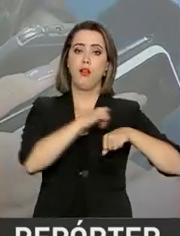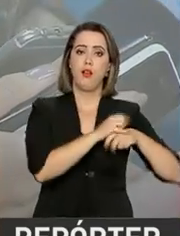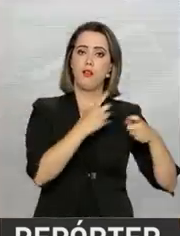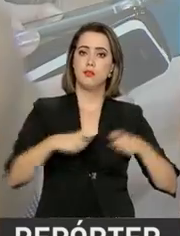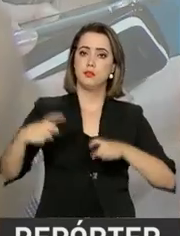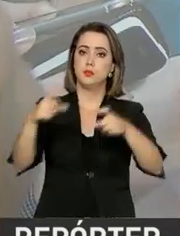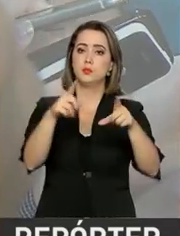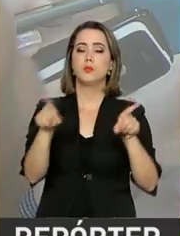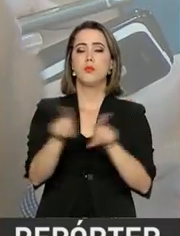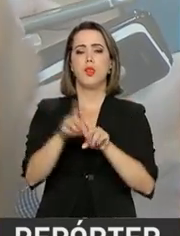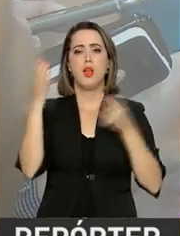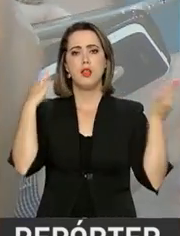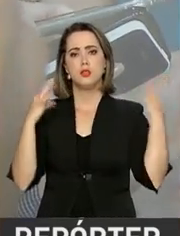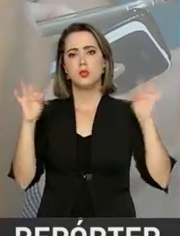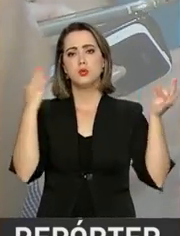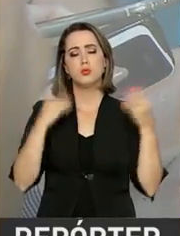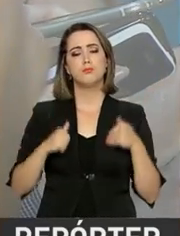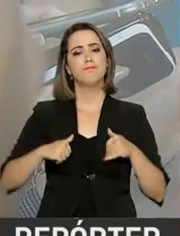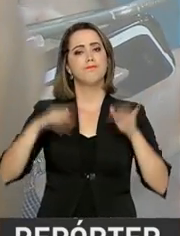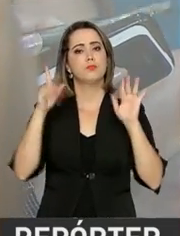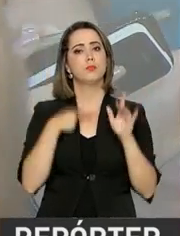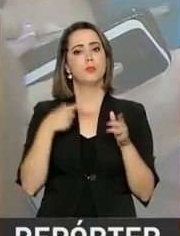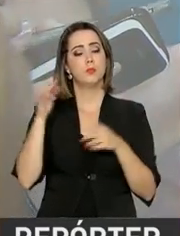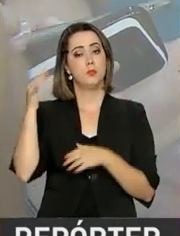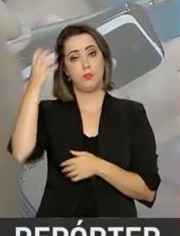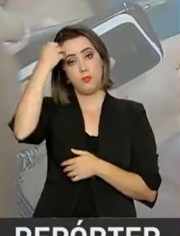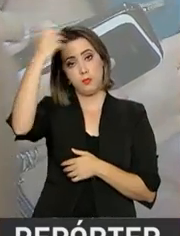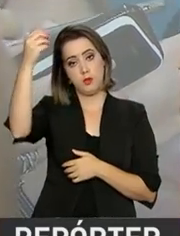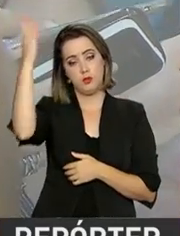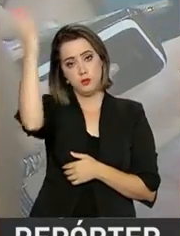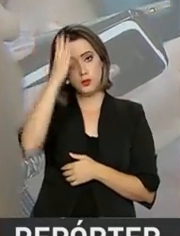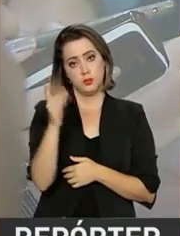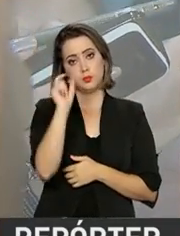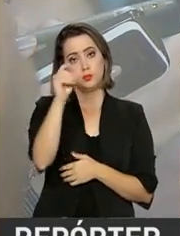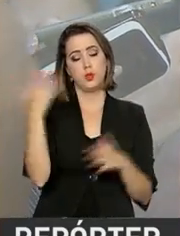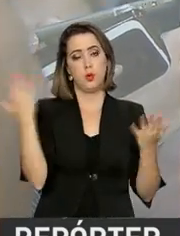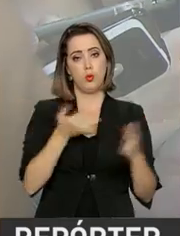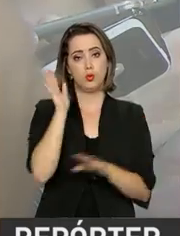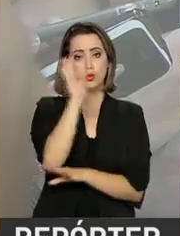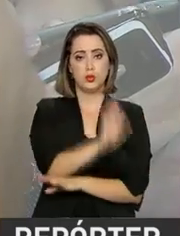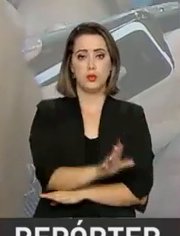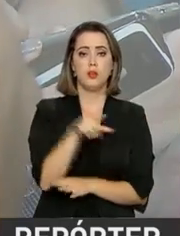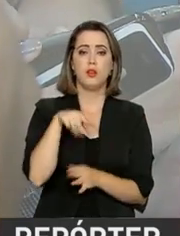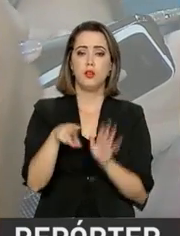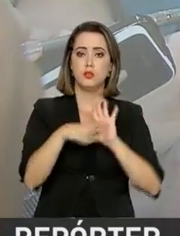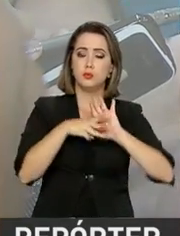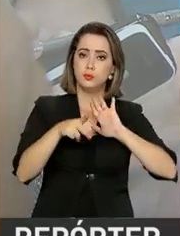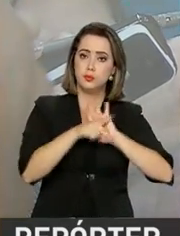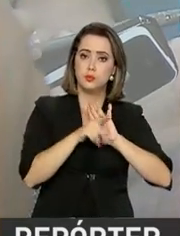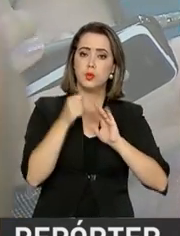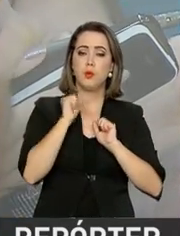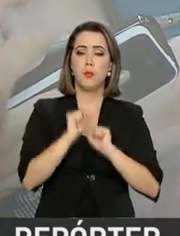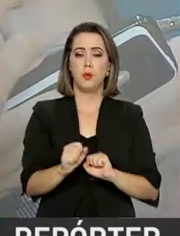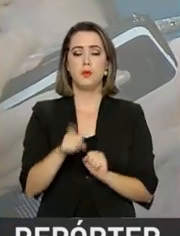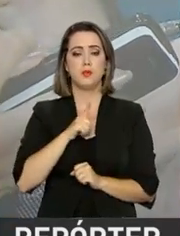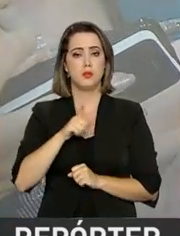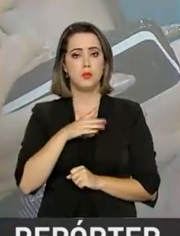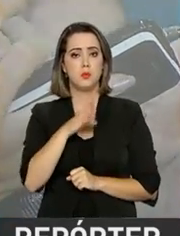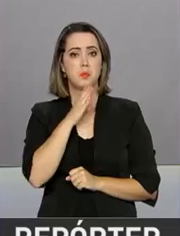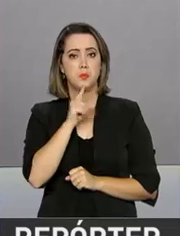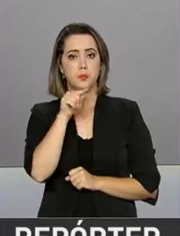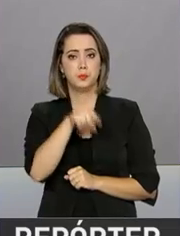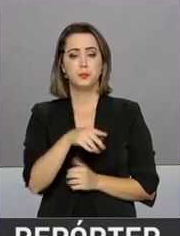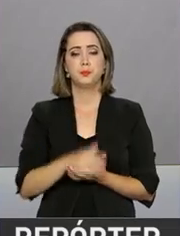viajando pelo Brasil. Será através da medida provisória que o presidente da República assinará hoje à tarde para que todos possam ter conhecimento do teor